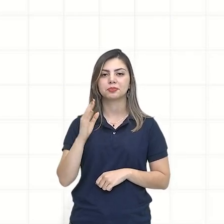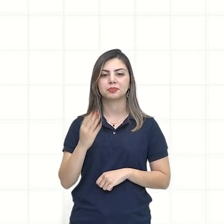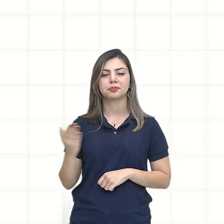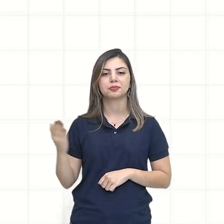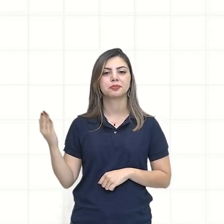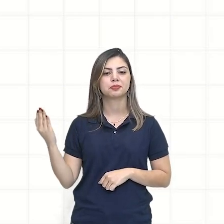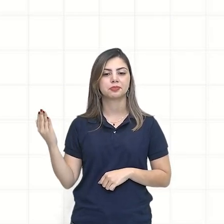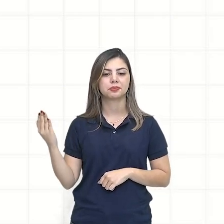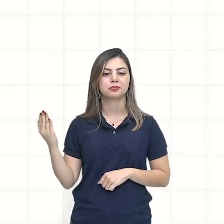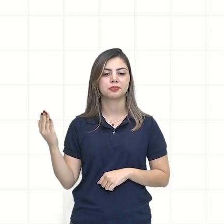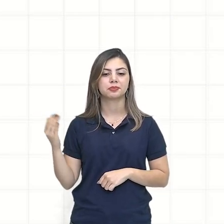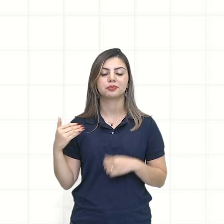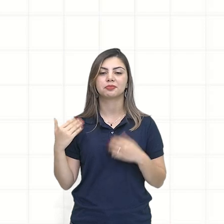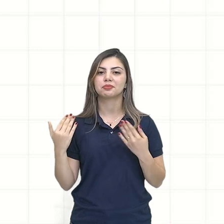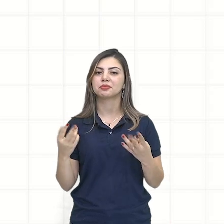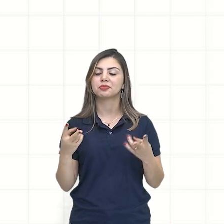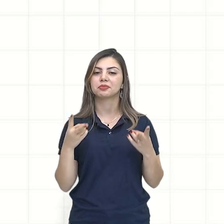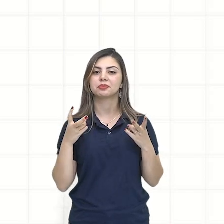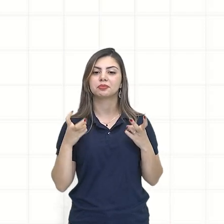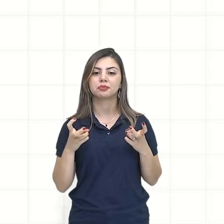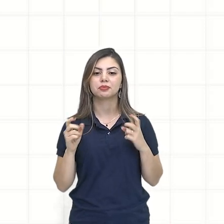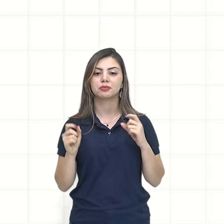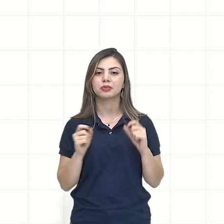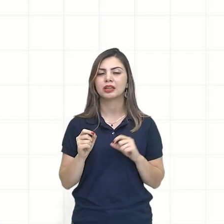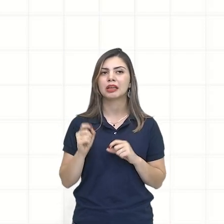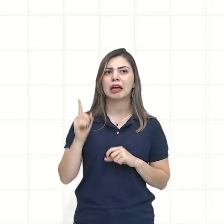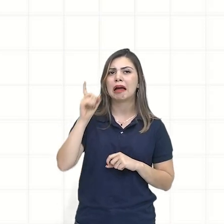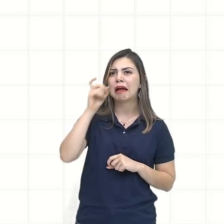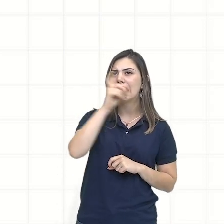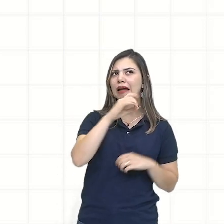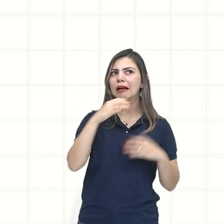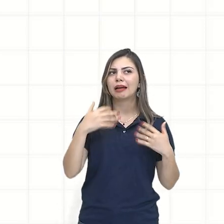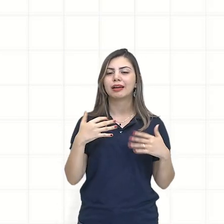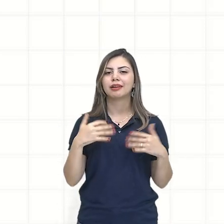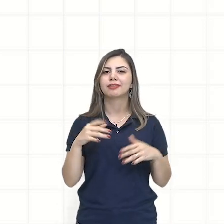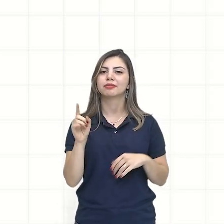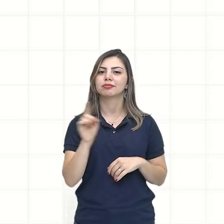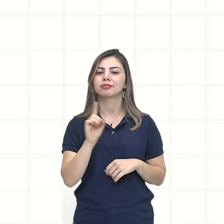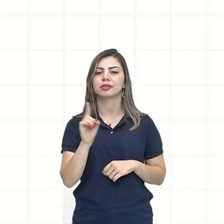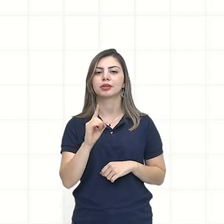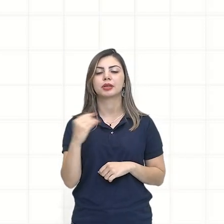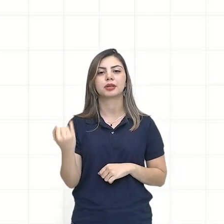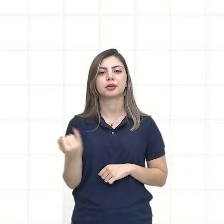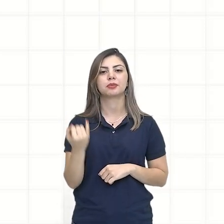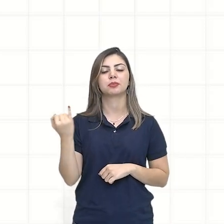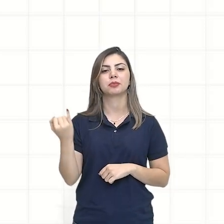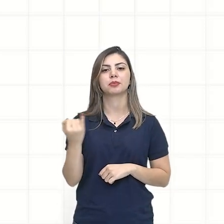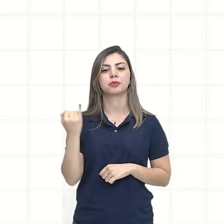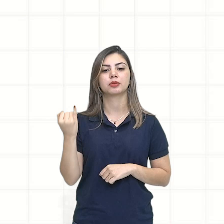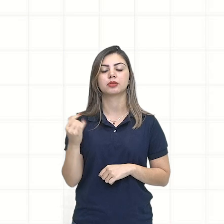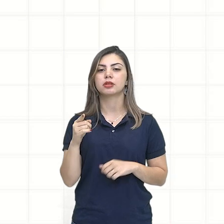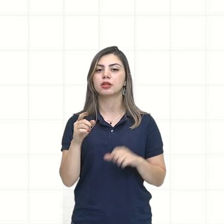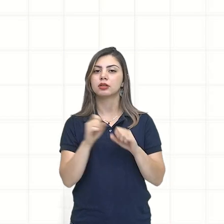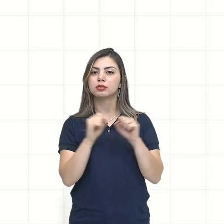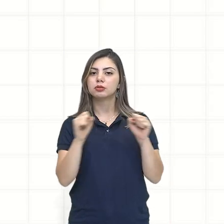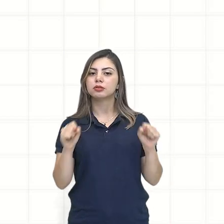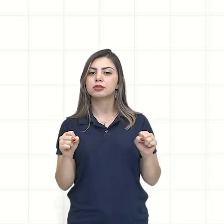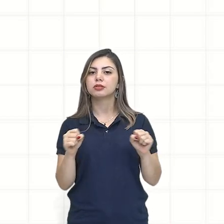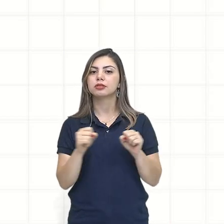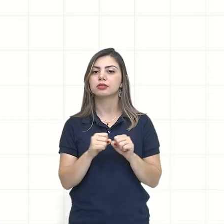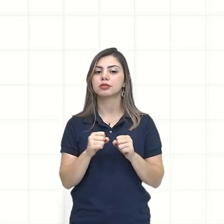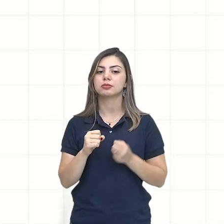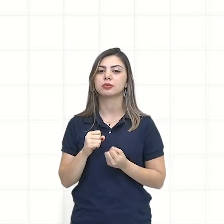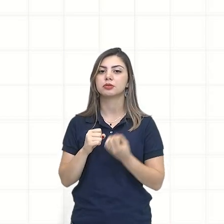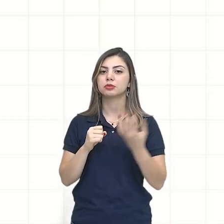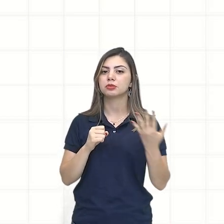1265. Então observe que não é aquele bicho de 7 cabeças. O que é importante no sistema de